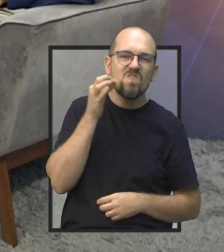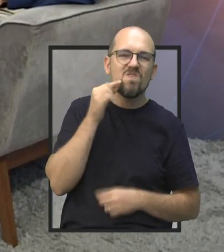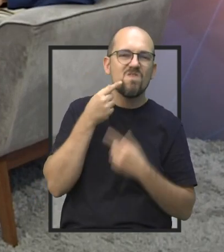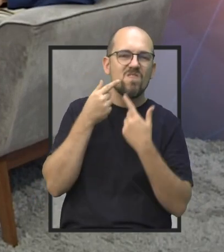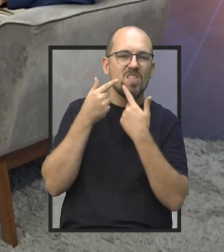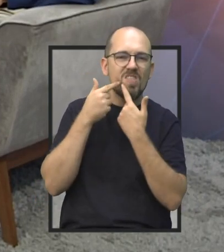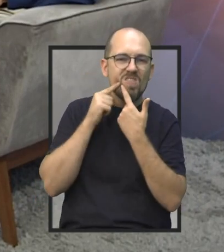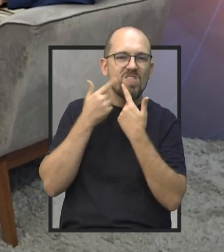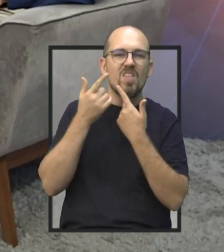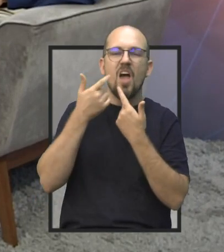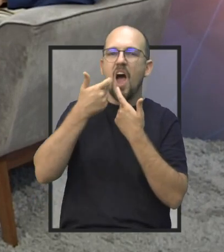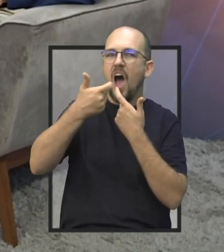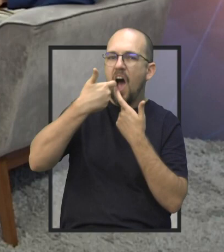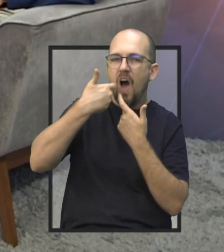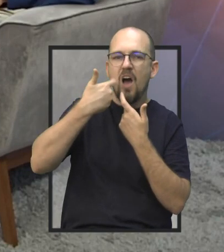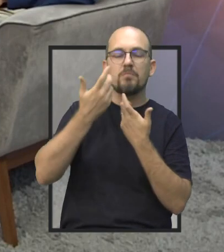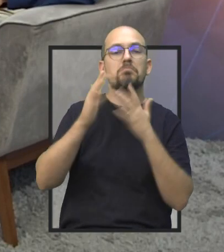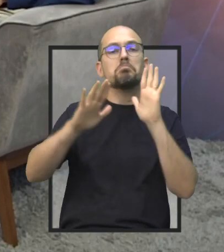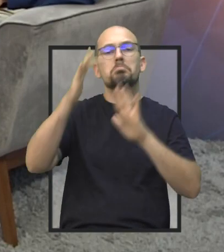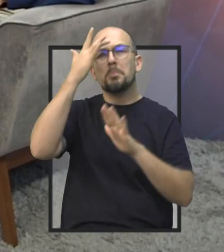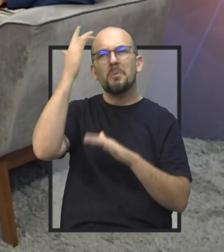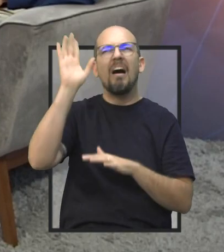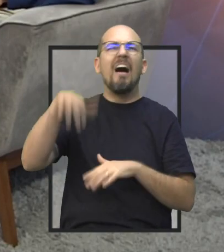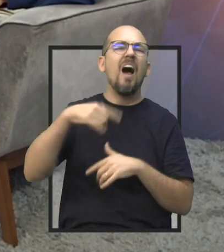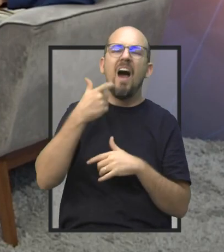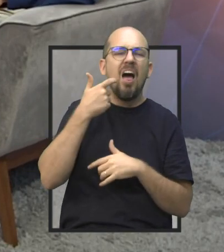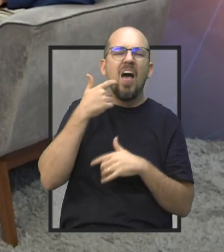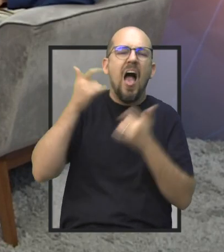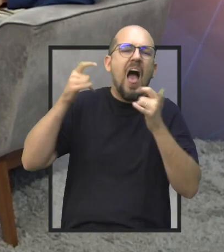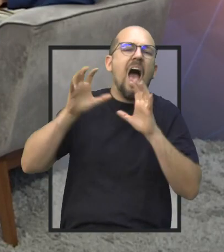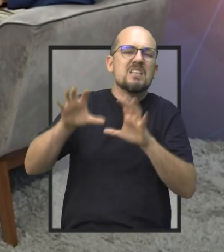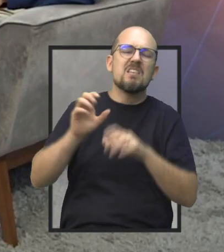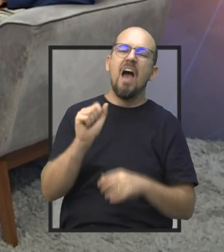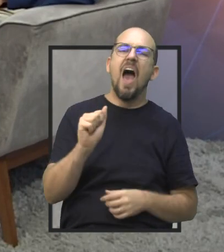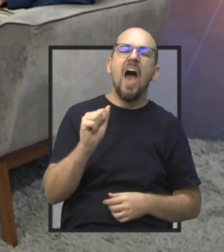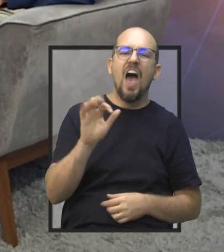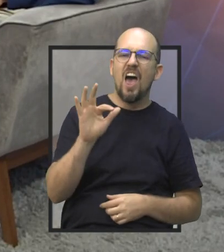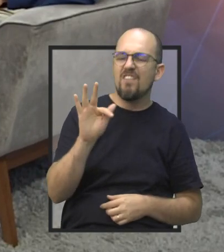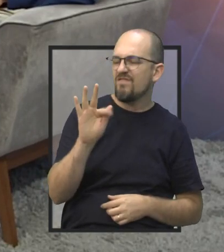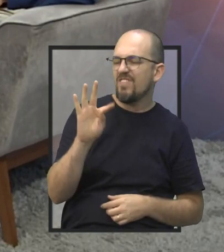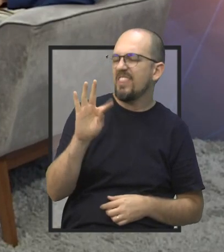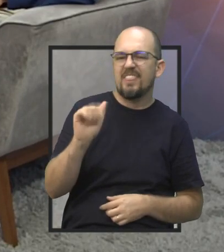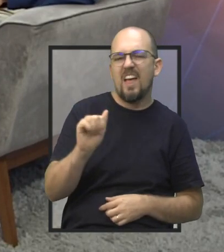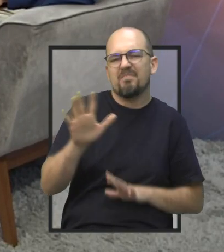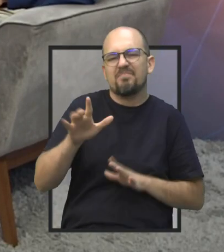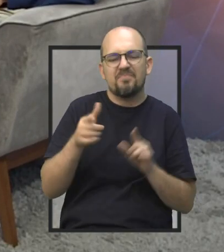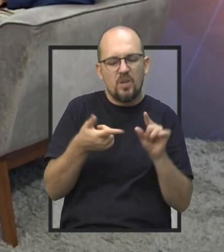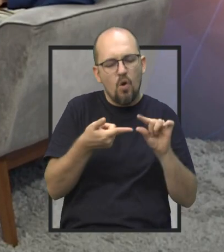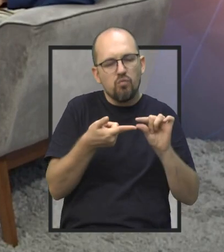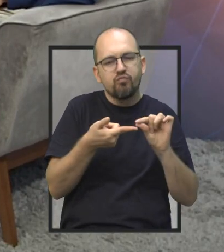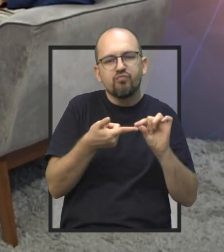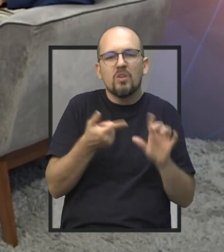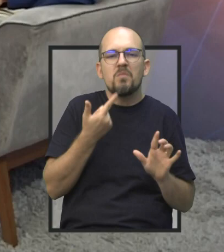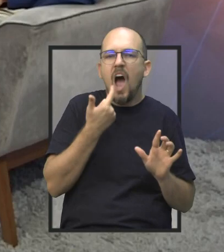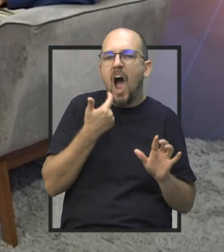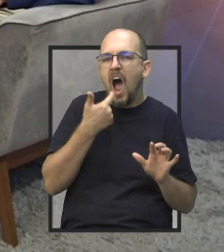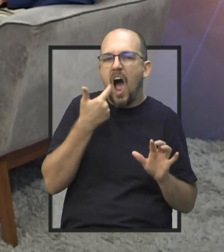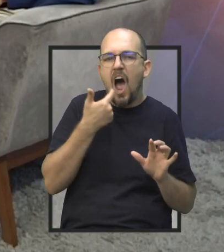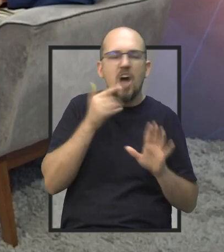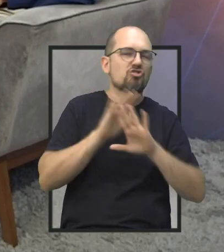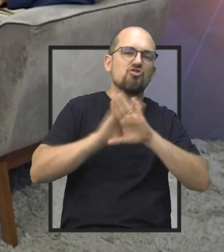coisa assim, que as pessoas às vezes associam uma afta, eu passo alguma pomada, não sei o que, melhora um pouco. Então, realmente,